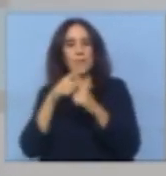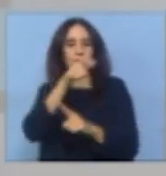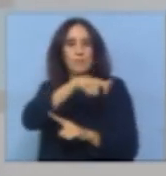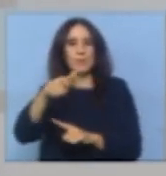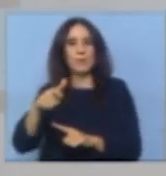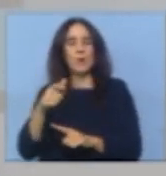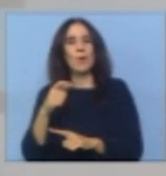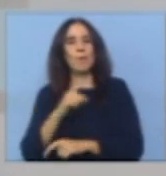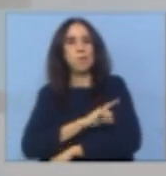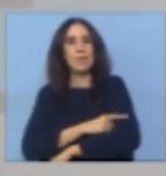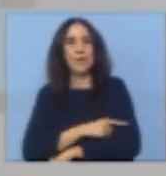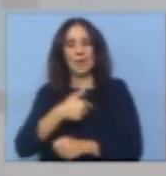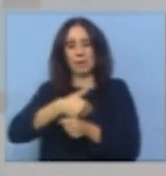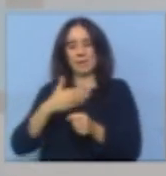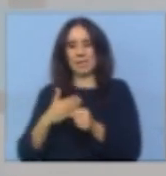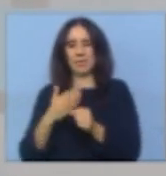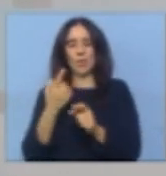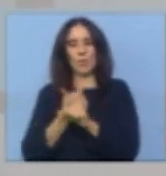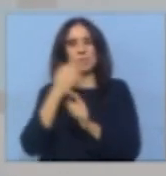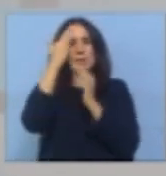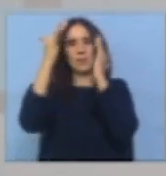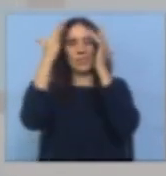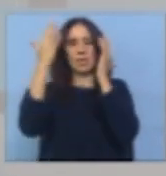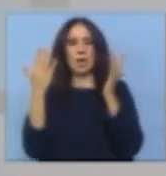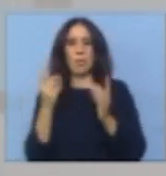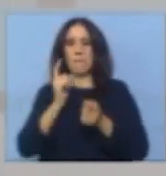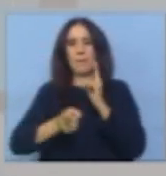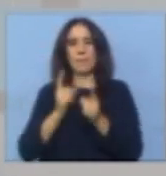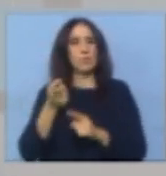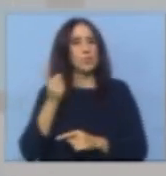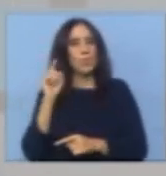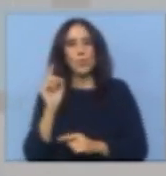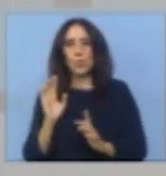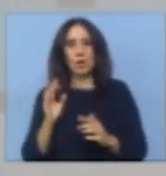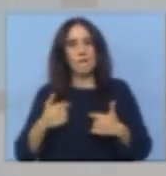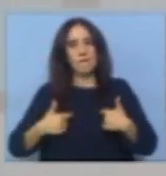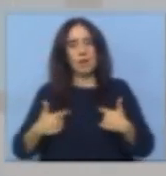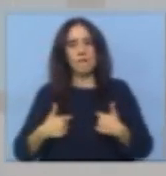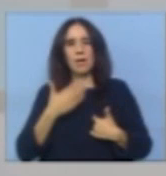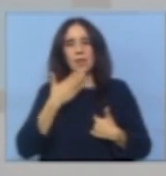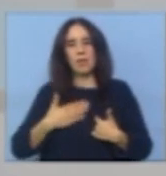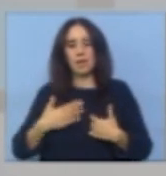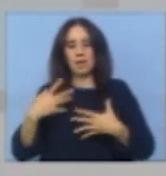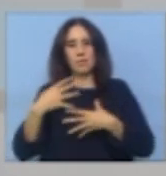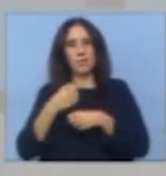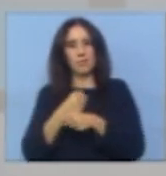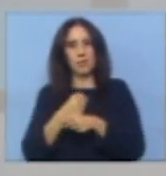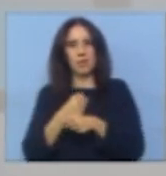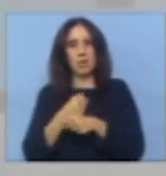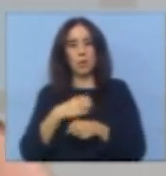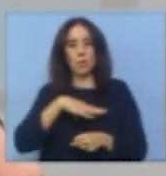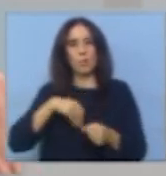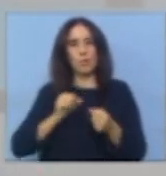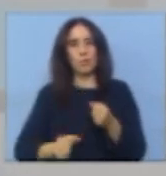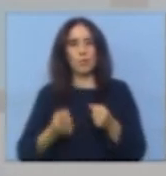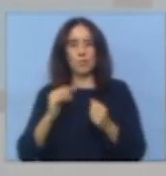nos gabinetes a imaginar as coisas ou a ordenar, ele próprio se atrofia e fica então não só deste mundo, mas